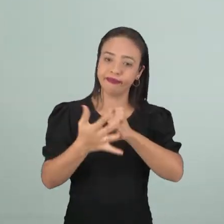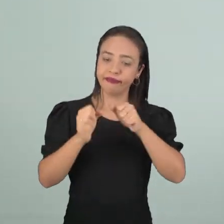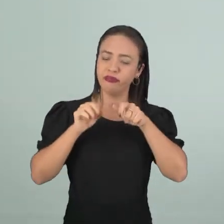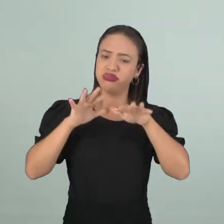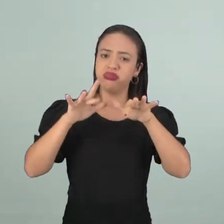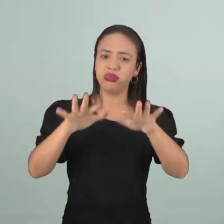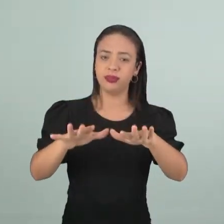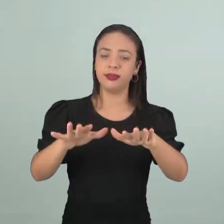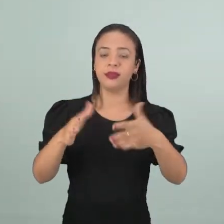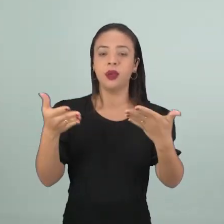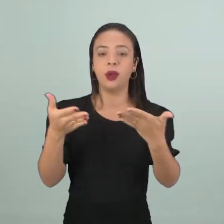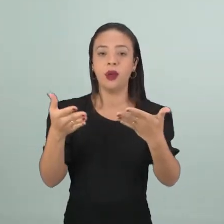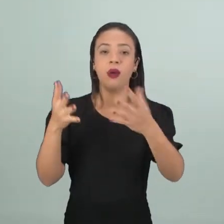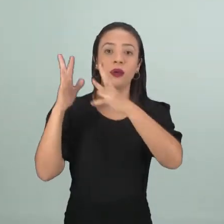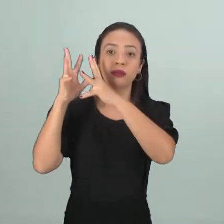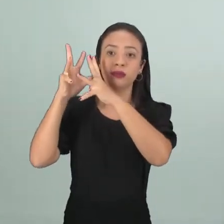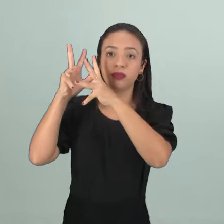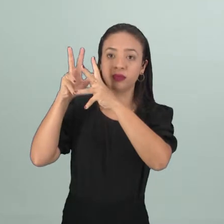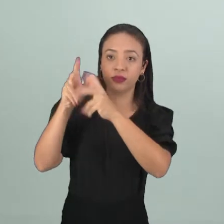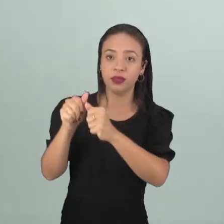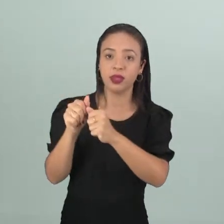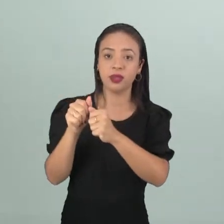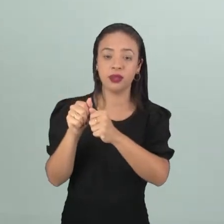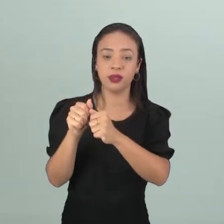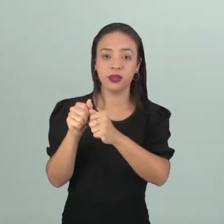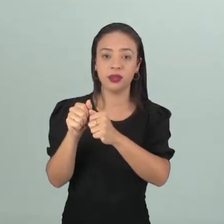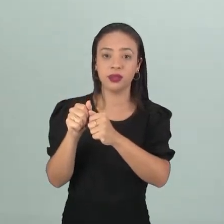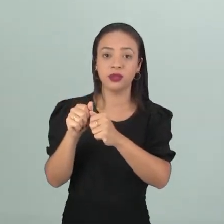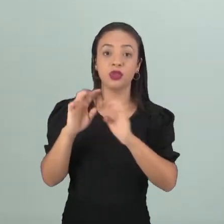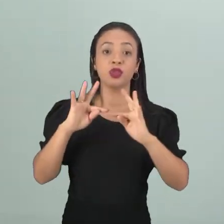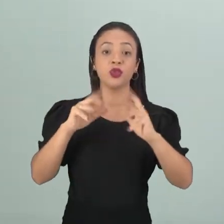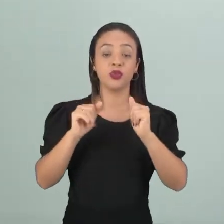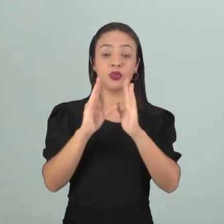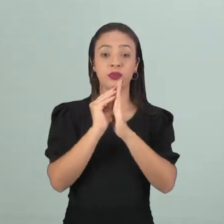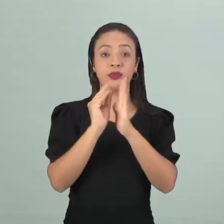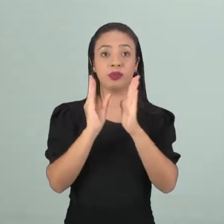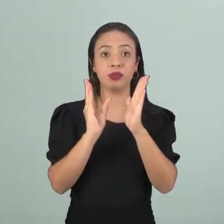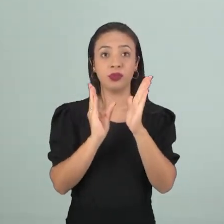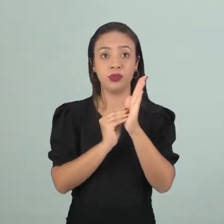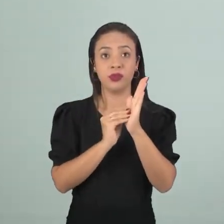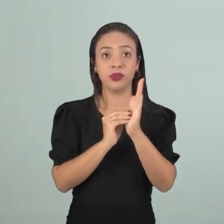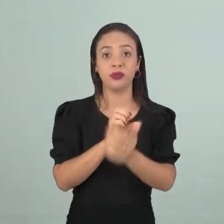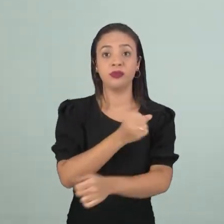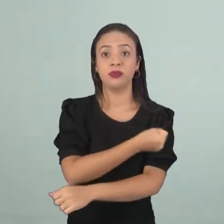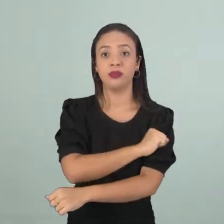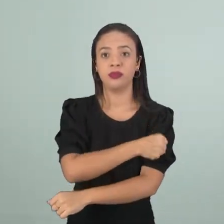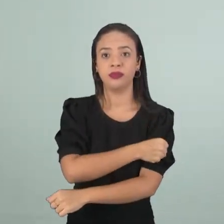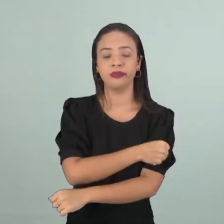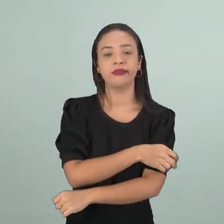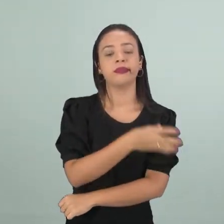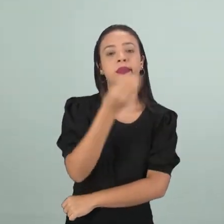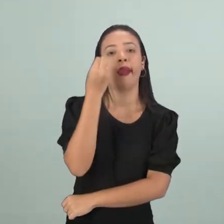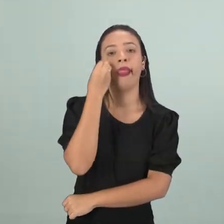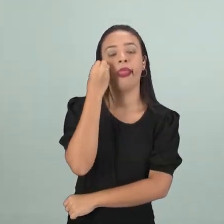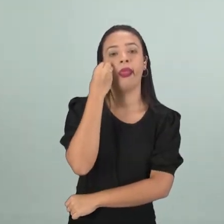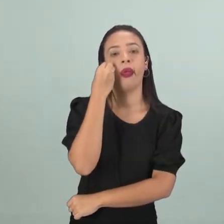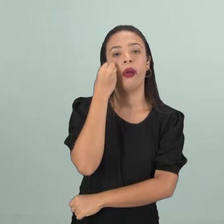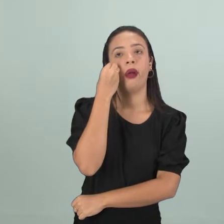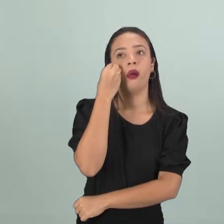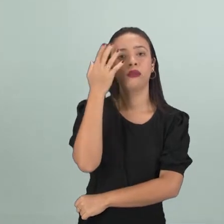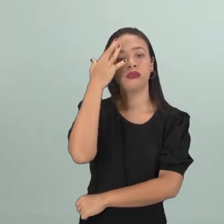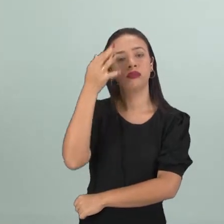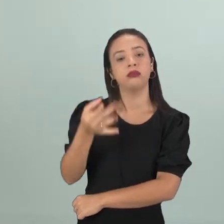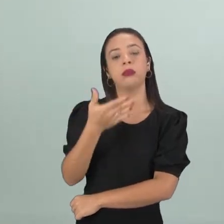Covid-19, a gente vai fazer uma recapitulação dos conteúdos do oitavo ano para a gente tentar melhor compreender